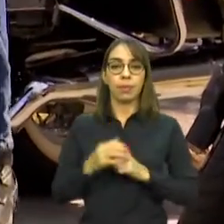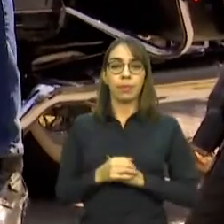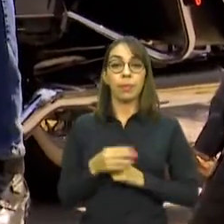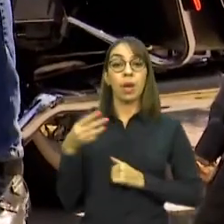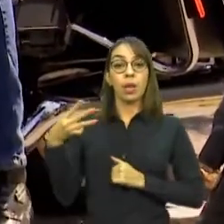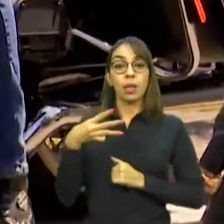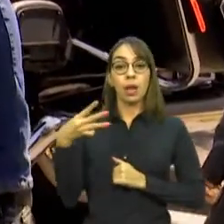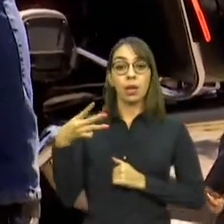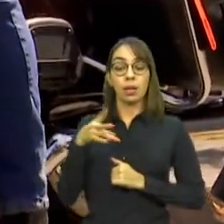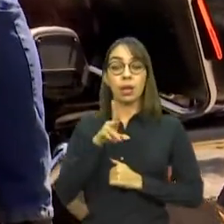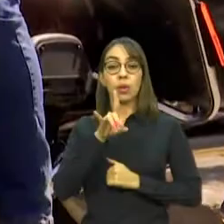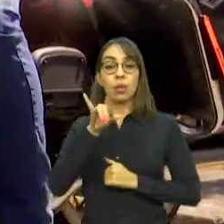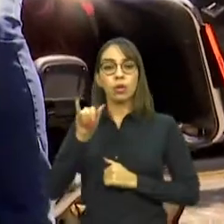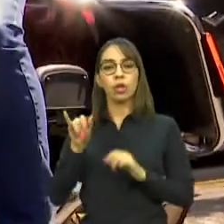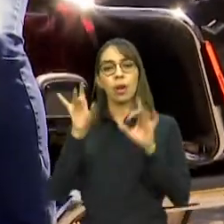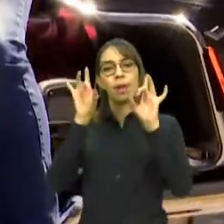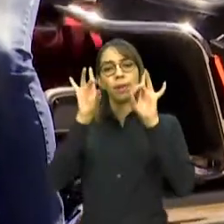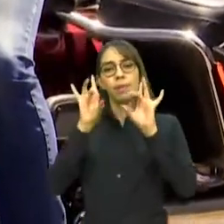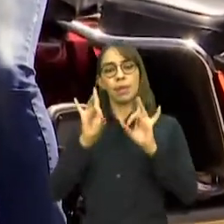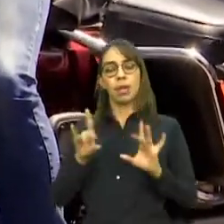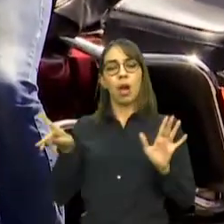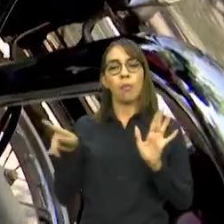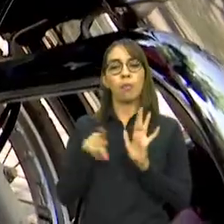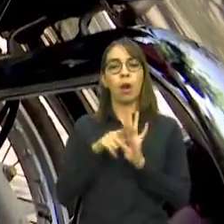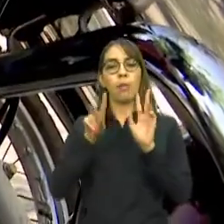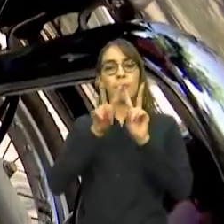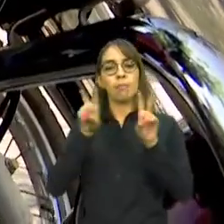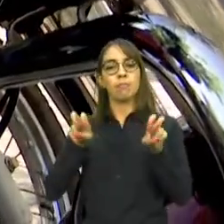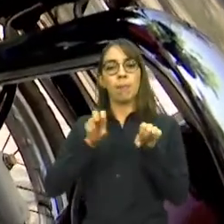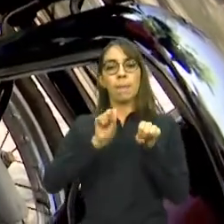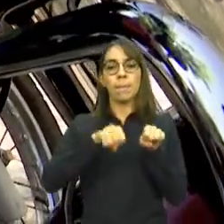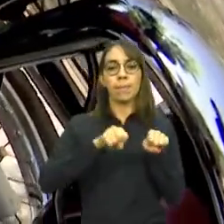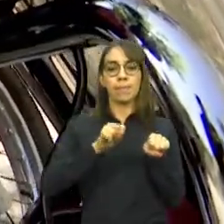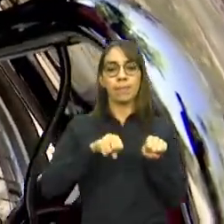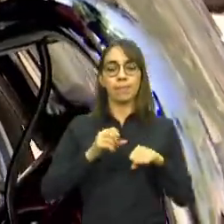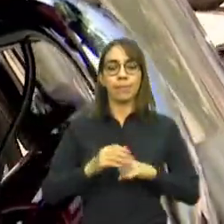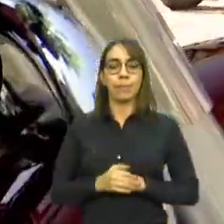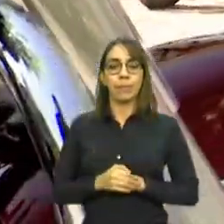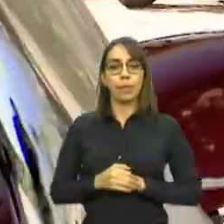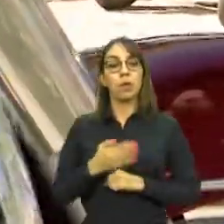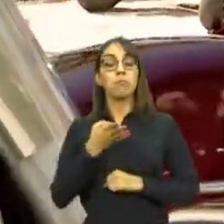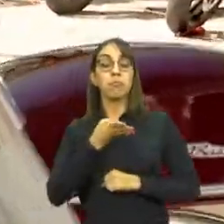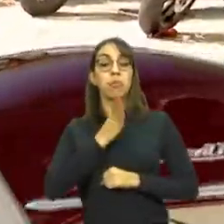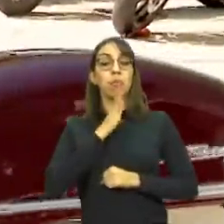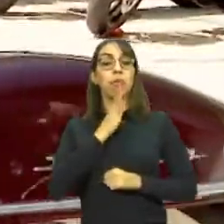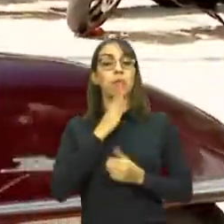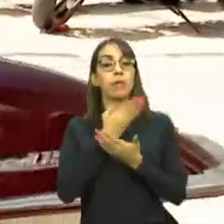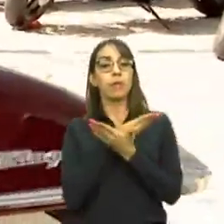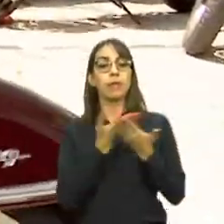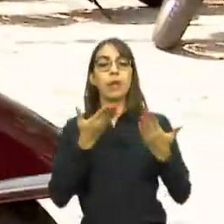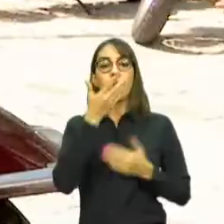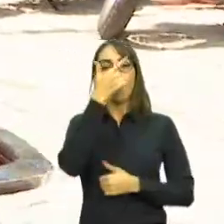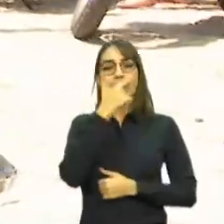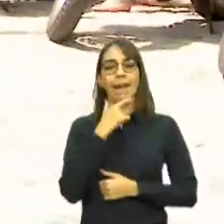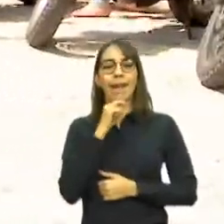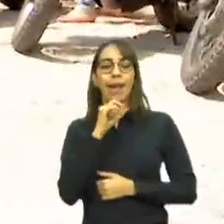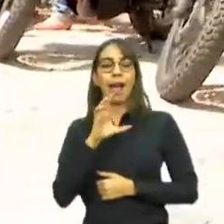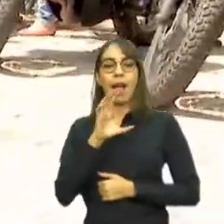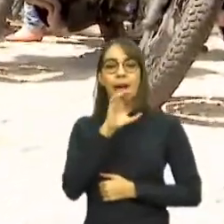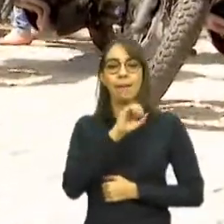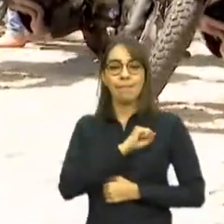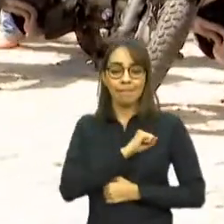série sobre motocicletas. Vamos conhecer os apaixonados por duas rodas.